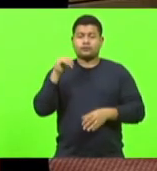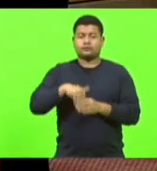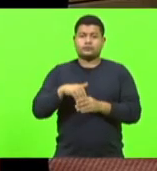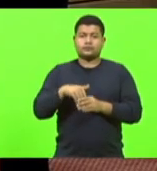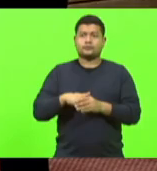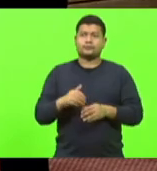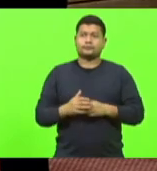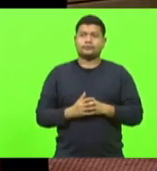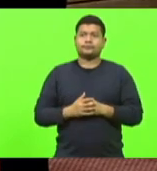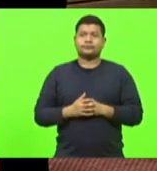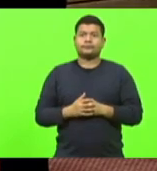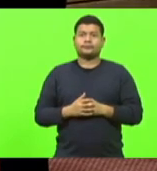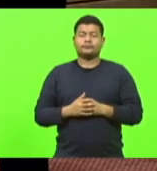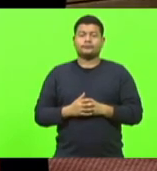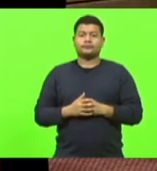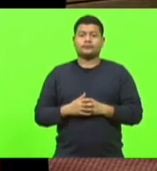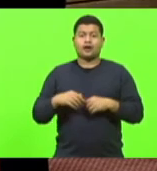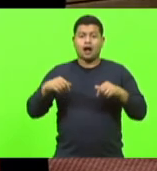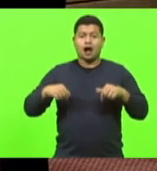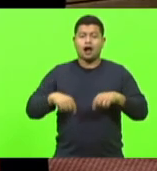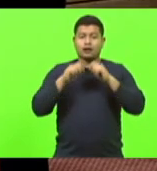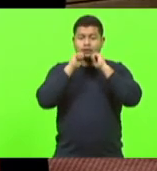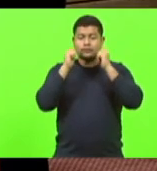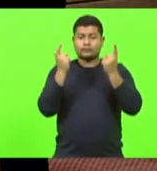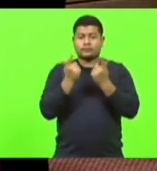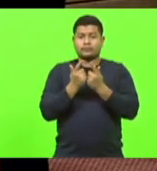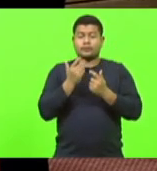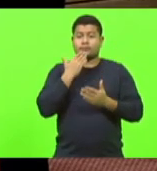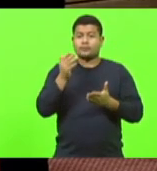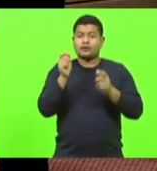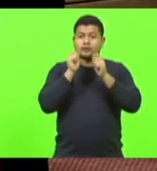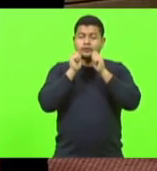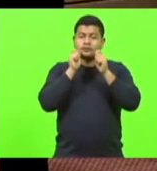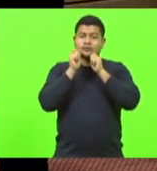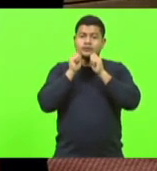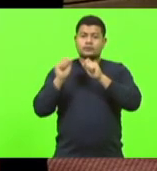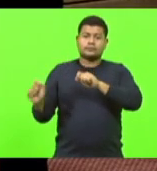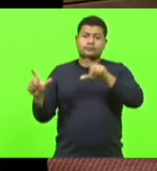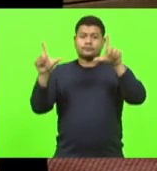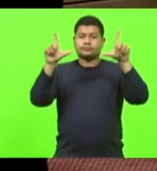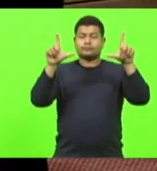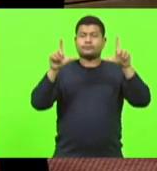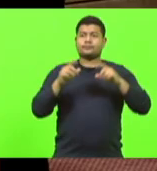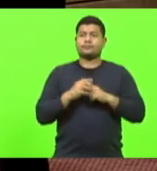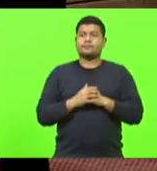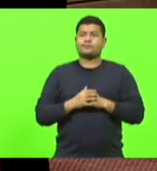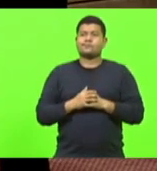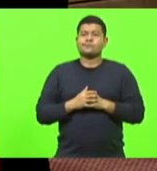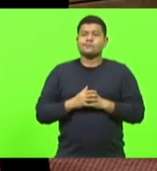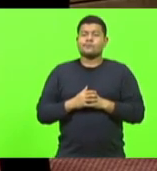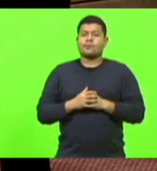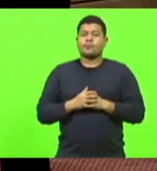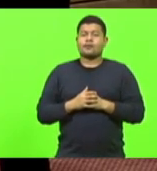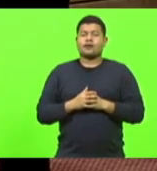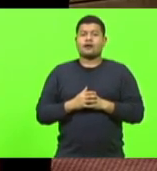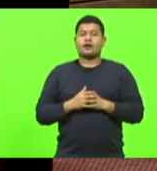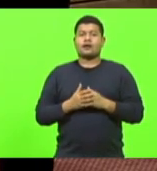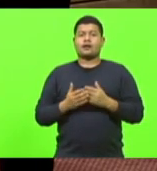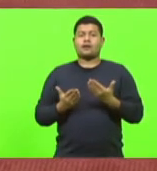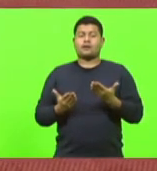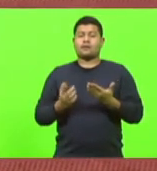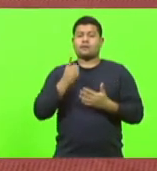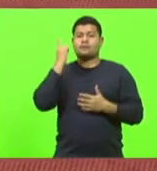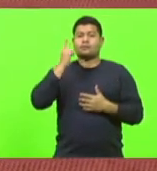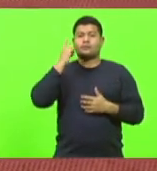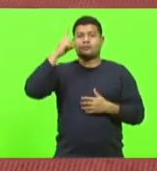de voto conseguir está em plenário peças o dia que abre o painel e como volta a deputado